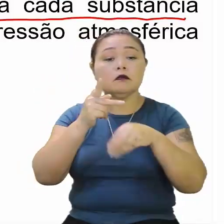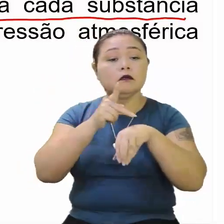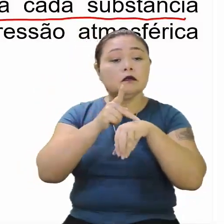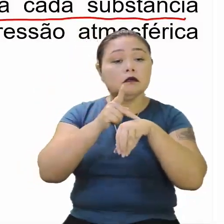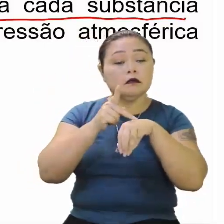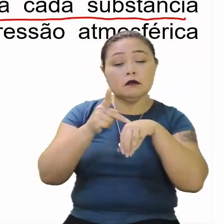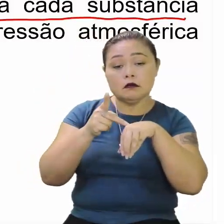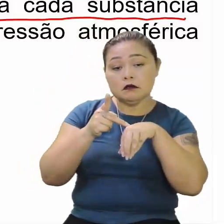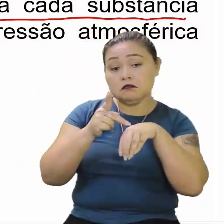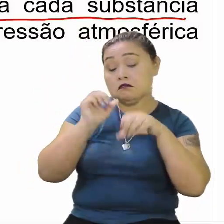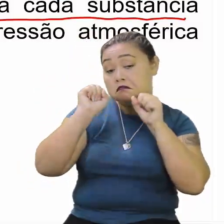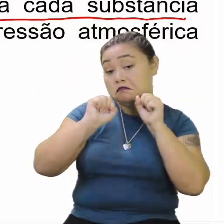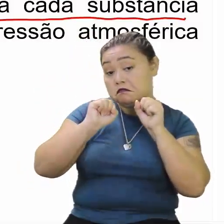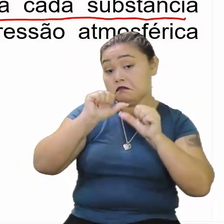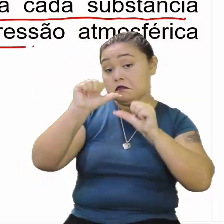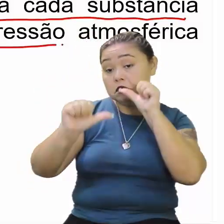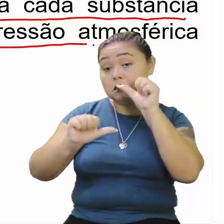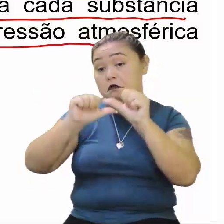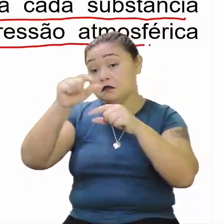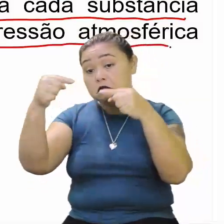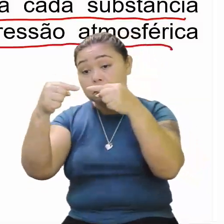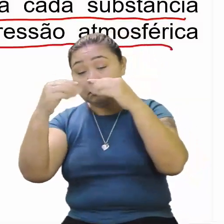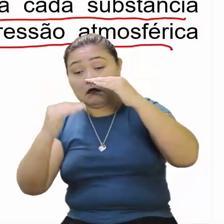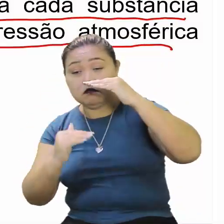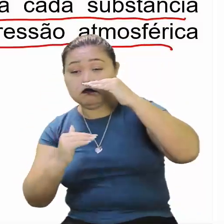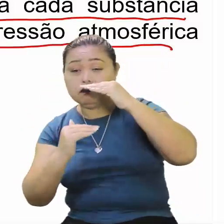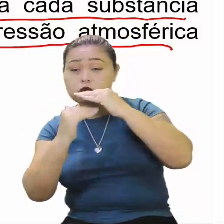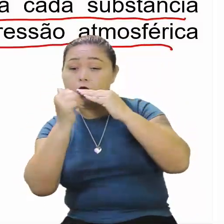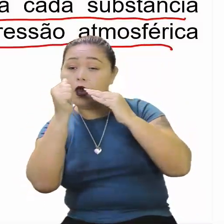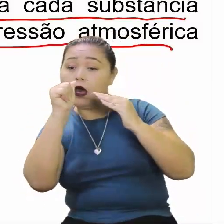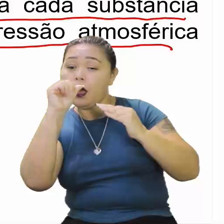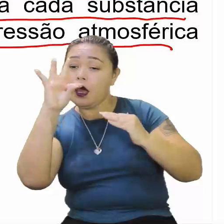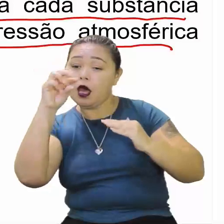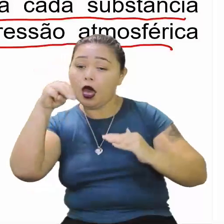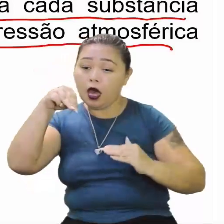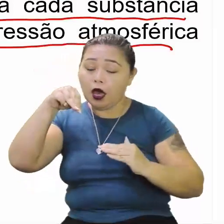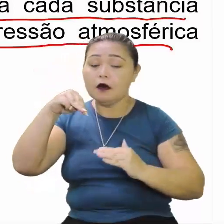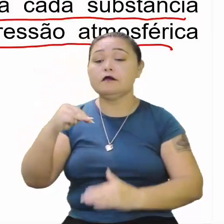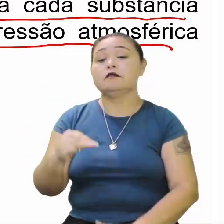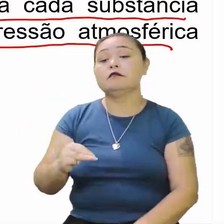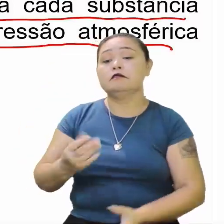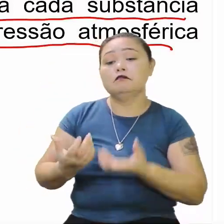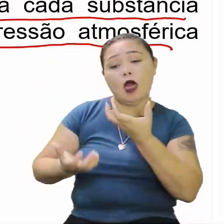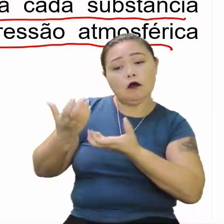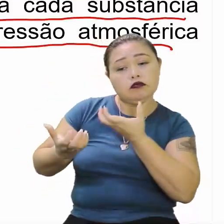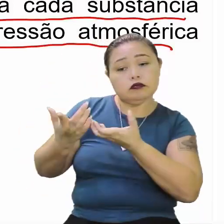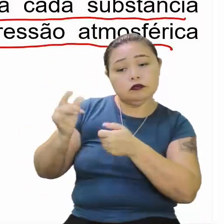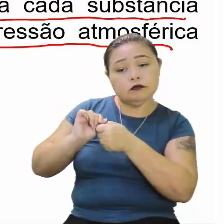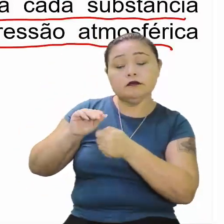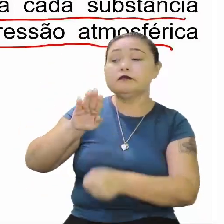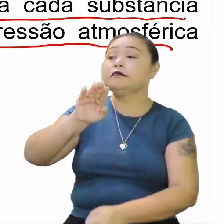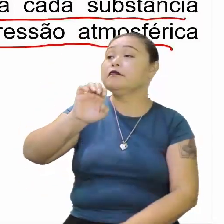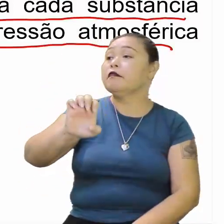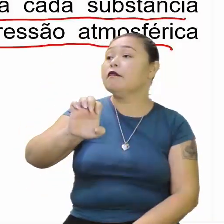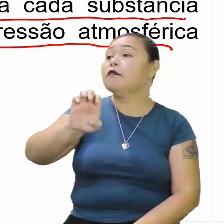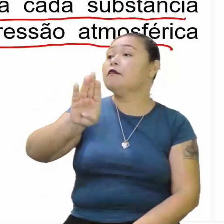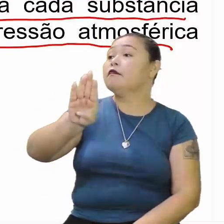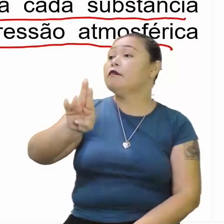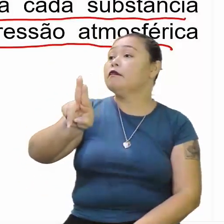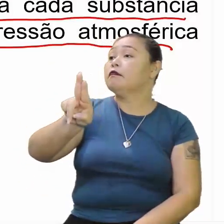pura e que pode variar de acordo com a pressão atmosférica local. Então, a ebulição, por exemplo, olha